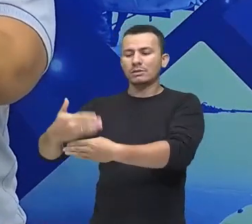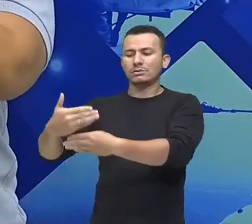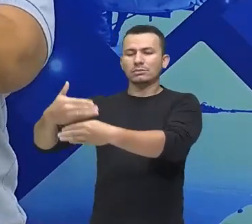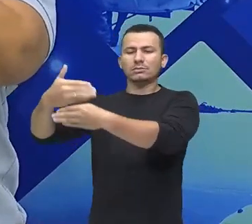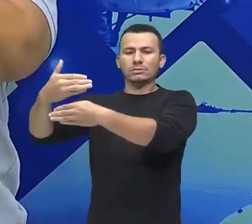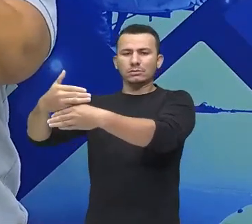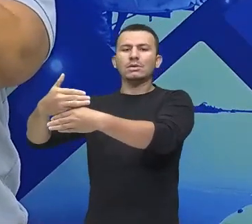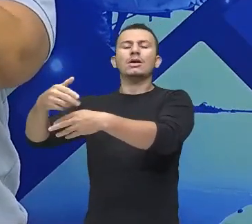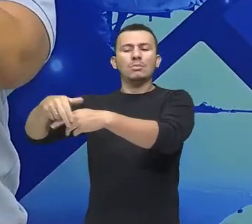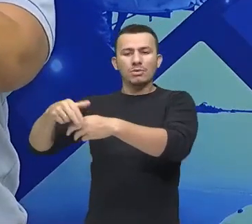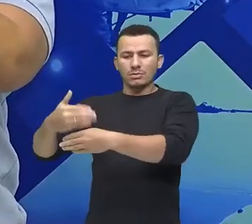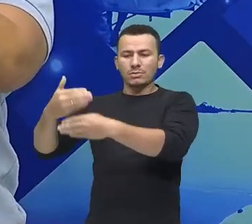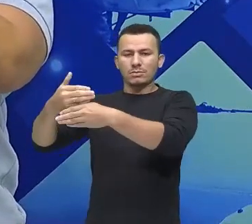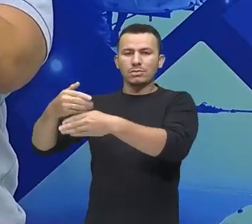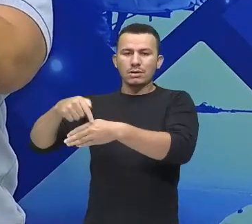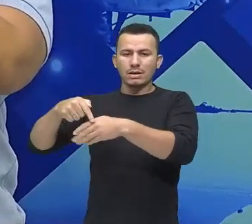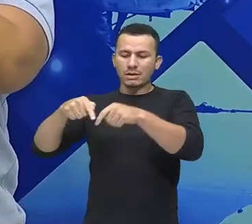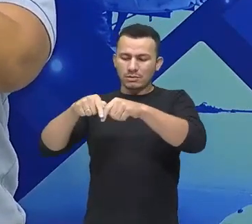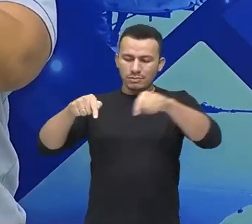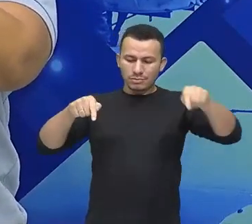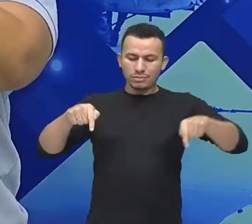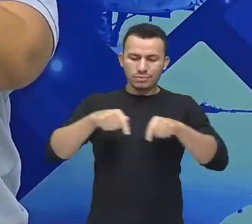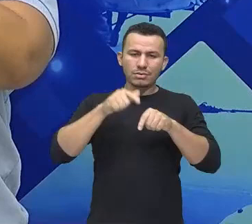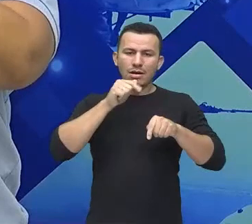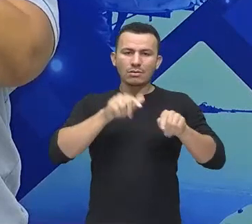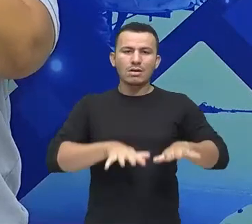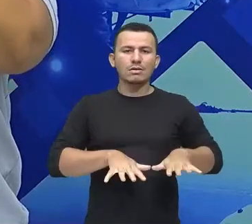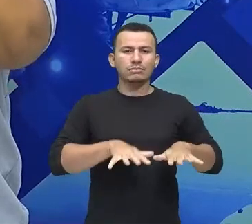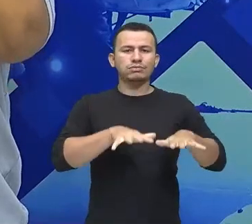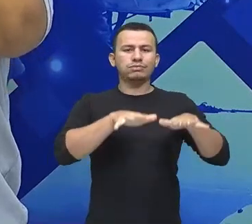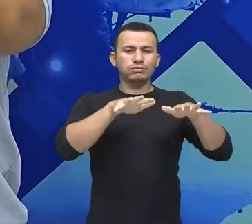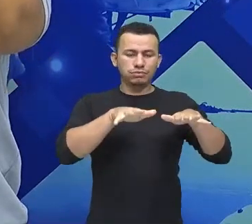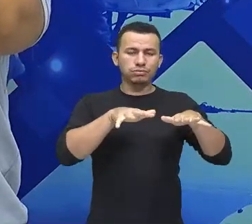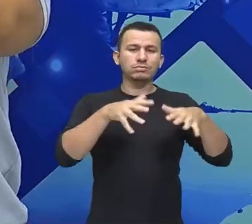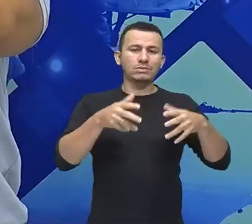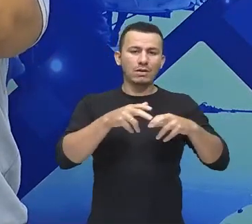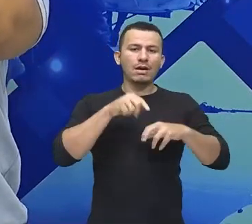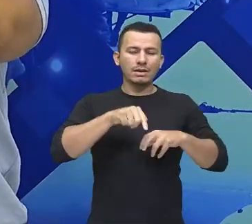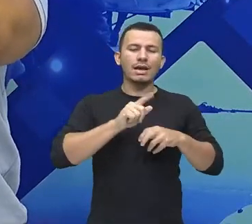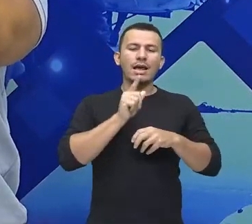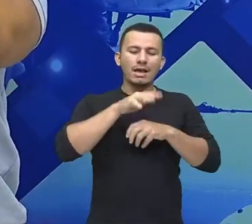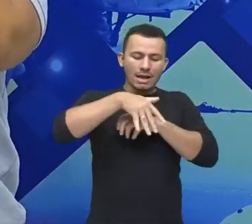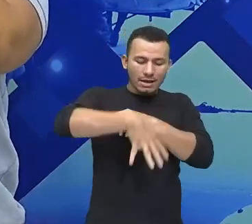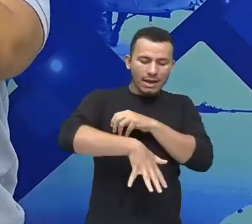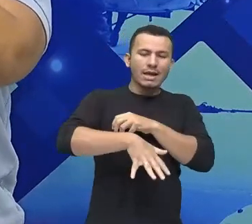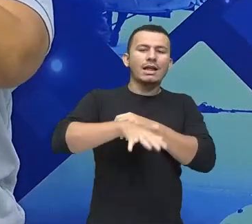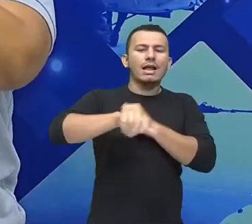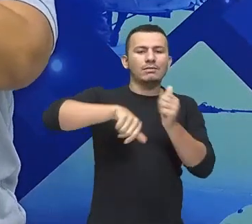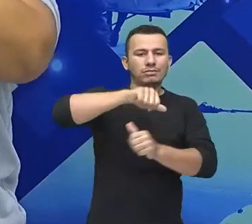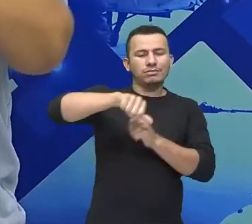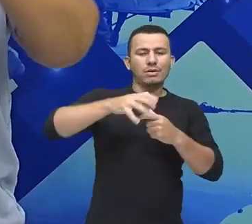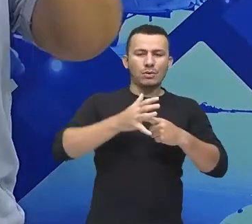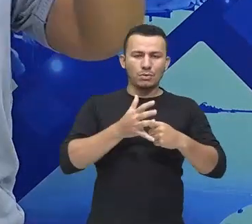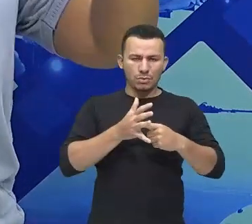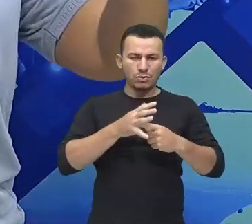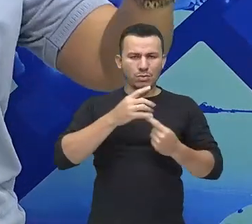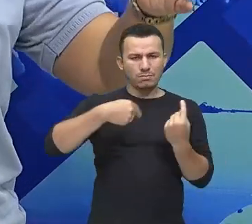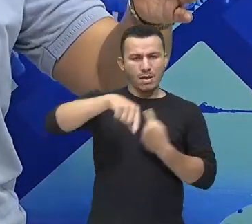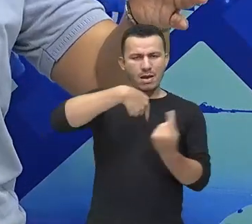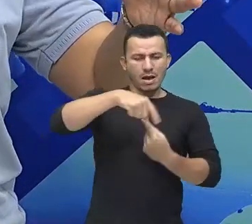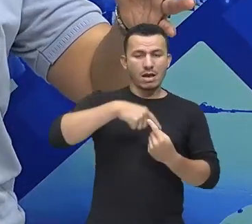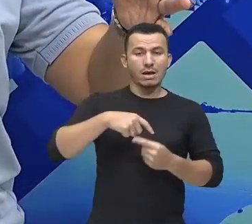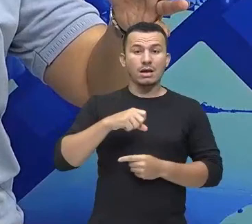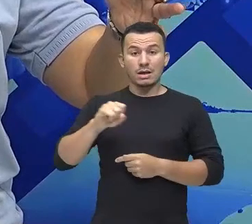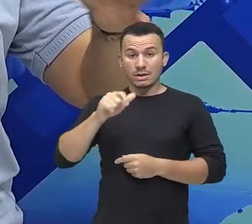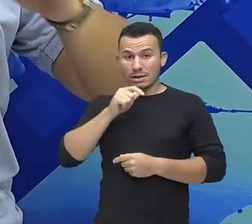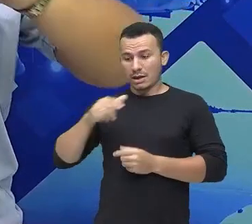encher aqui e aqui fique mais baixo. Então, para poder o quê? Gerar essa queda. Quando você enche o